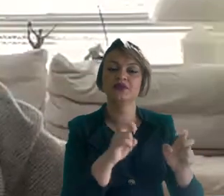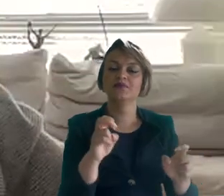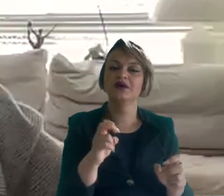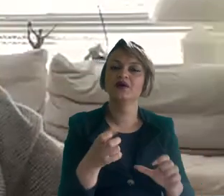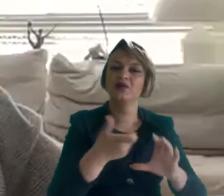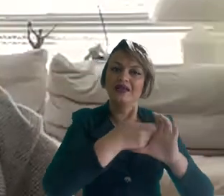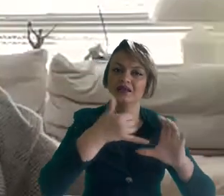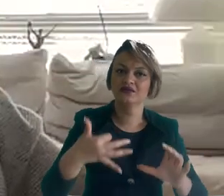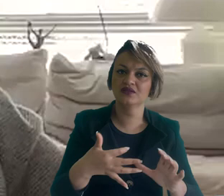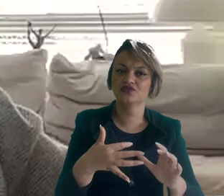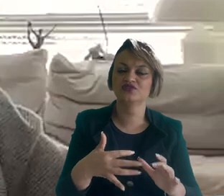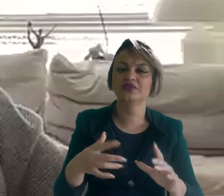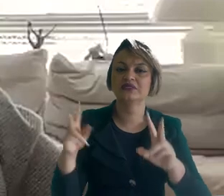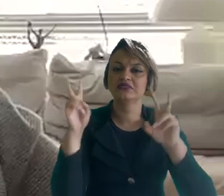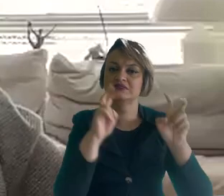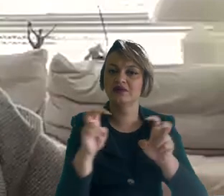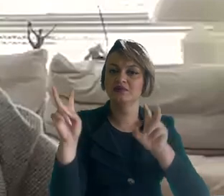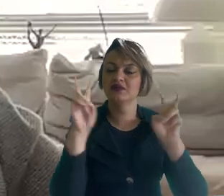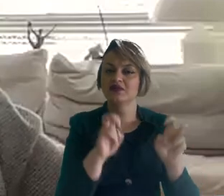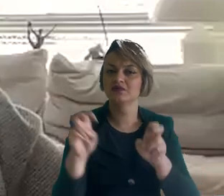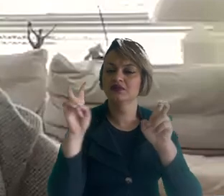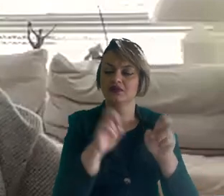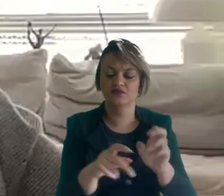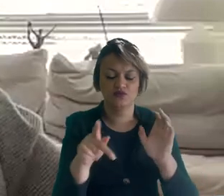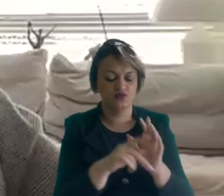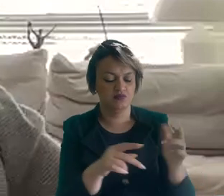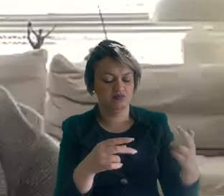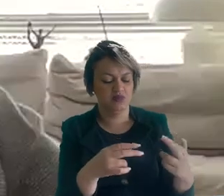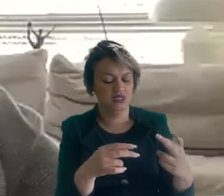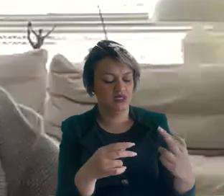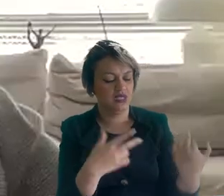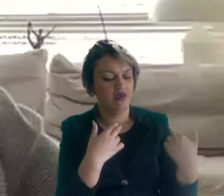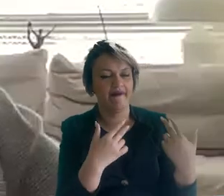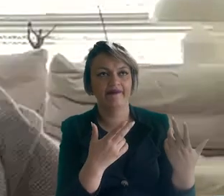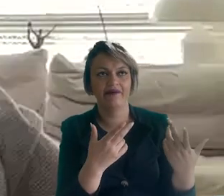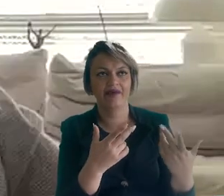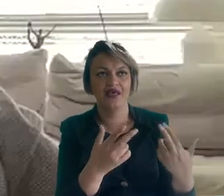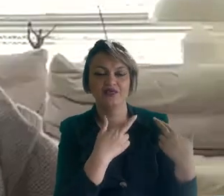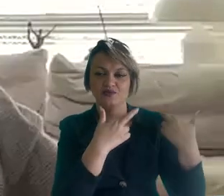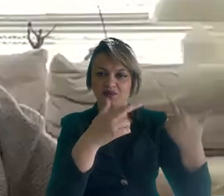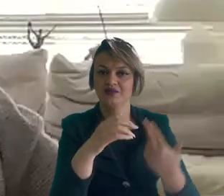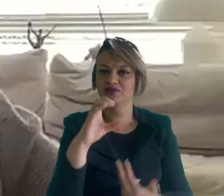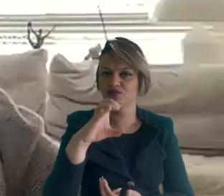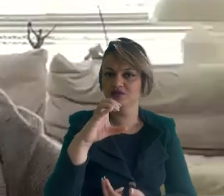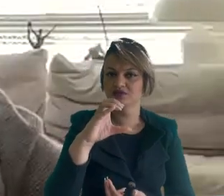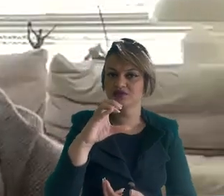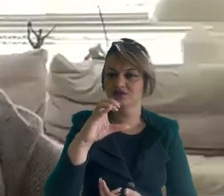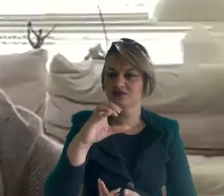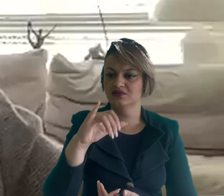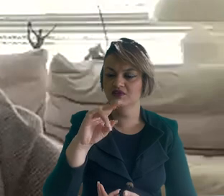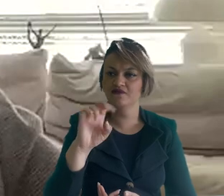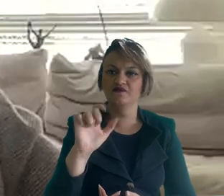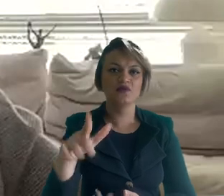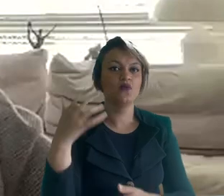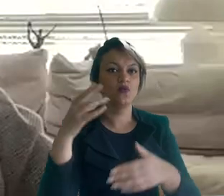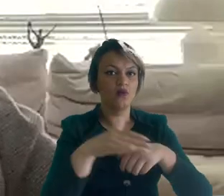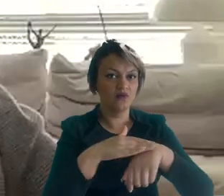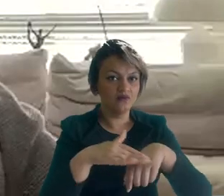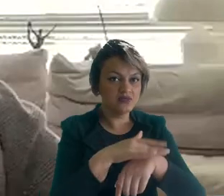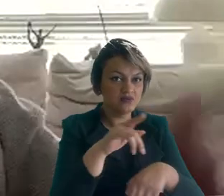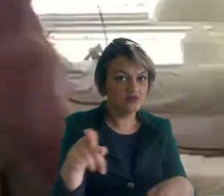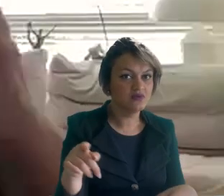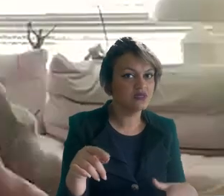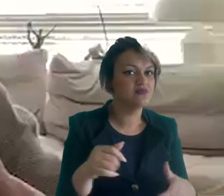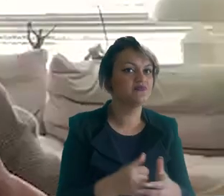peculiar nesse tema responsabilidade civil hoje agora nesse momento aqui conversando com os senhores